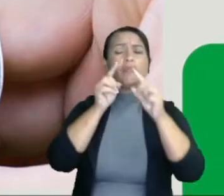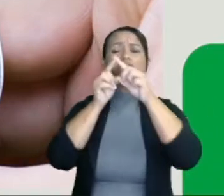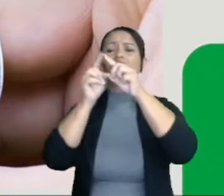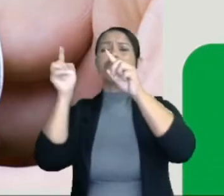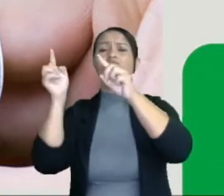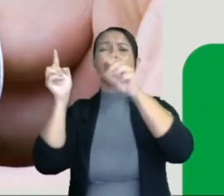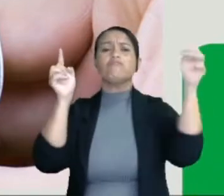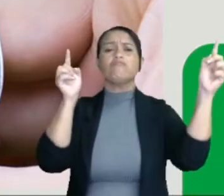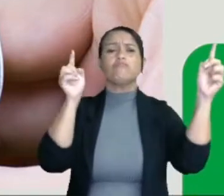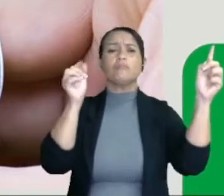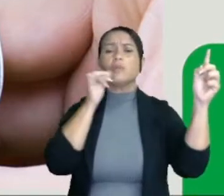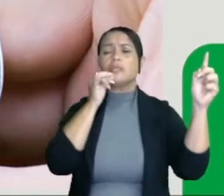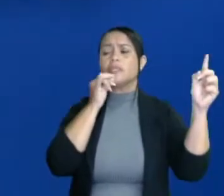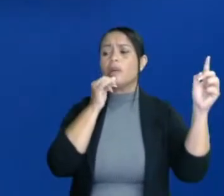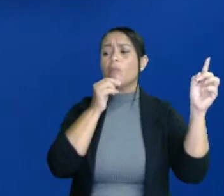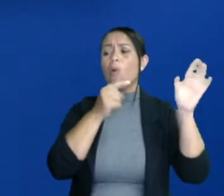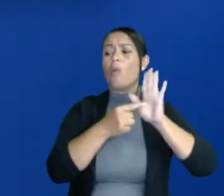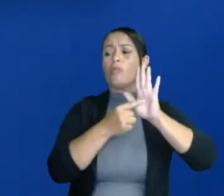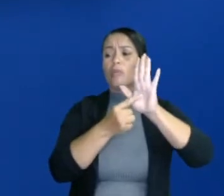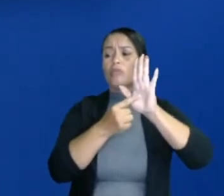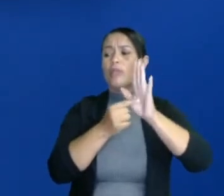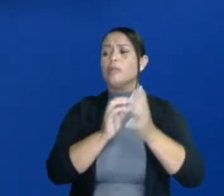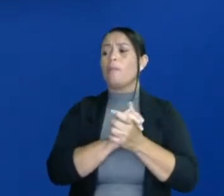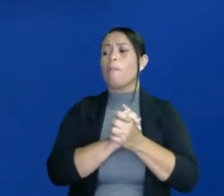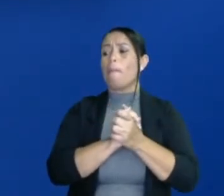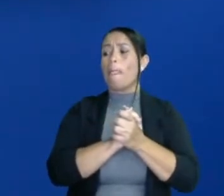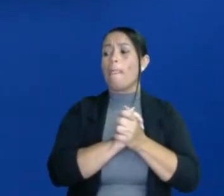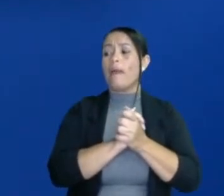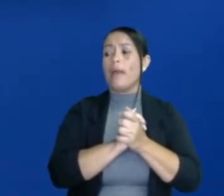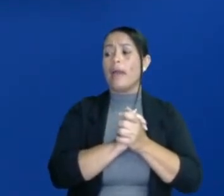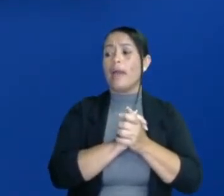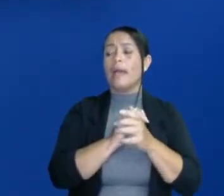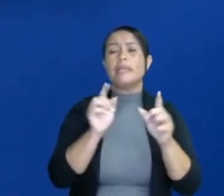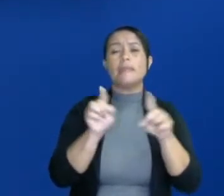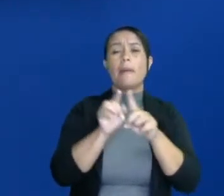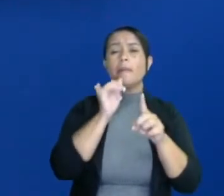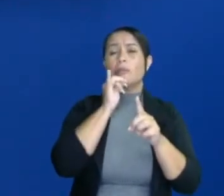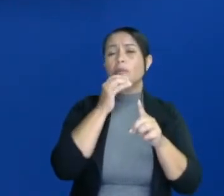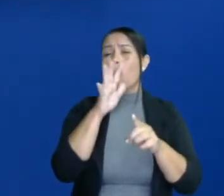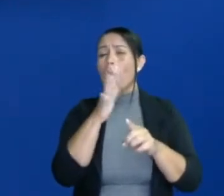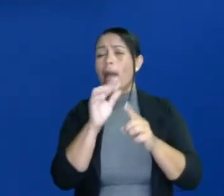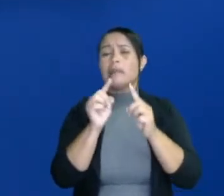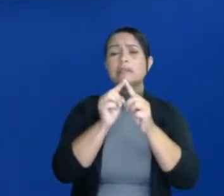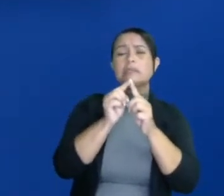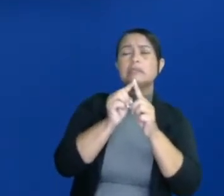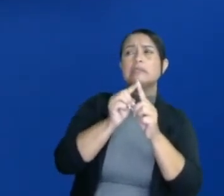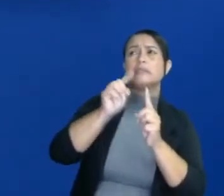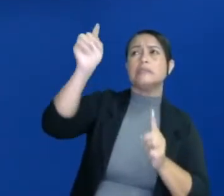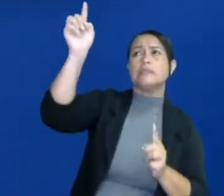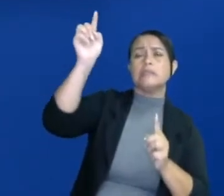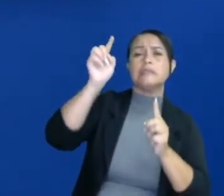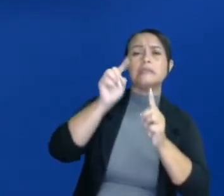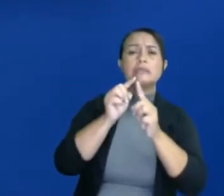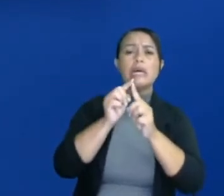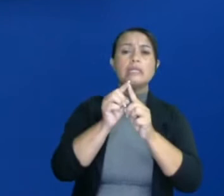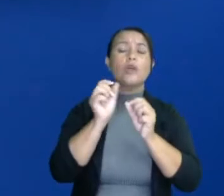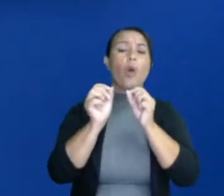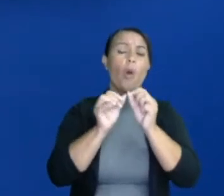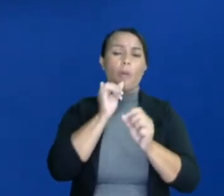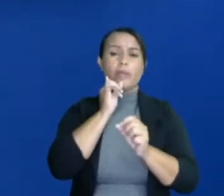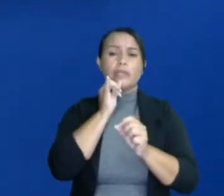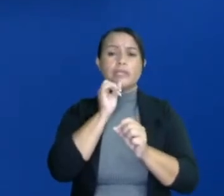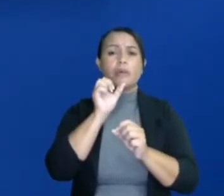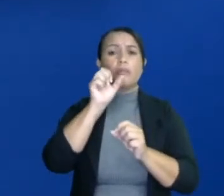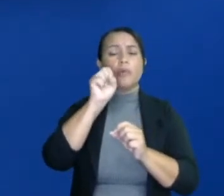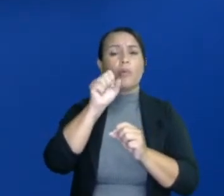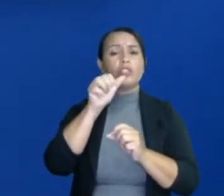medição, né? Como está sendo mostrado aqui na figura. Então, com base na distância que você pode medir com o uso do astrolábio, aí você